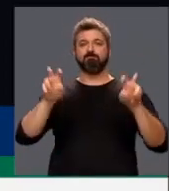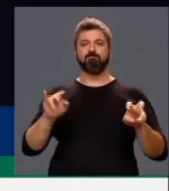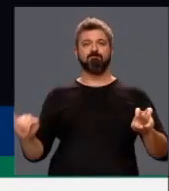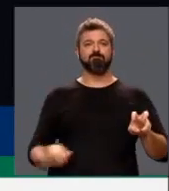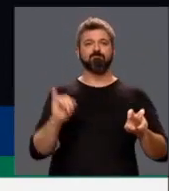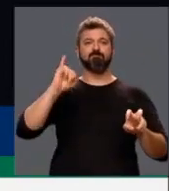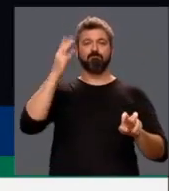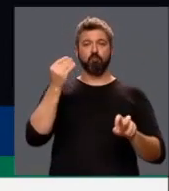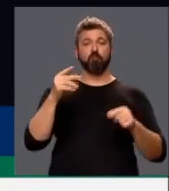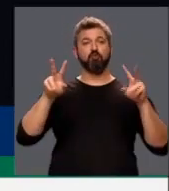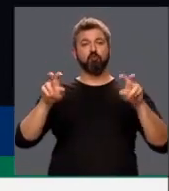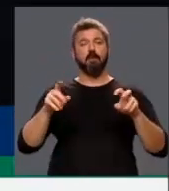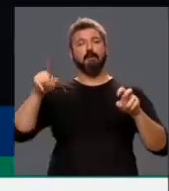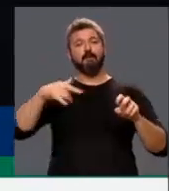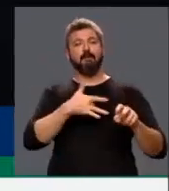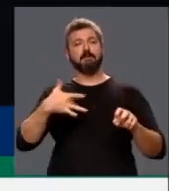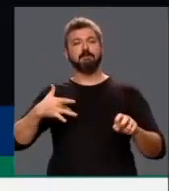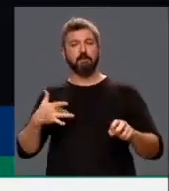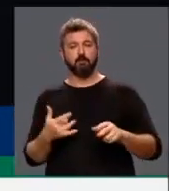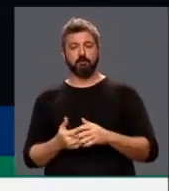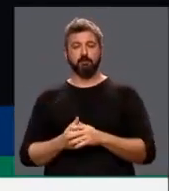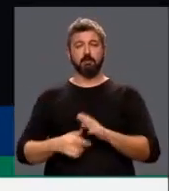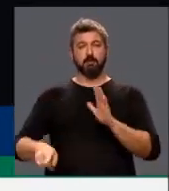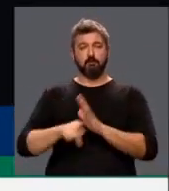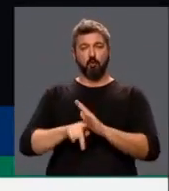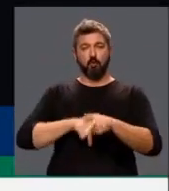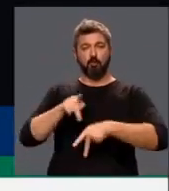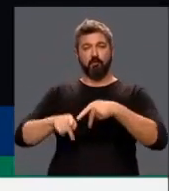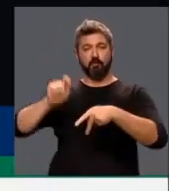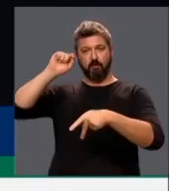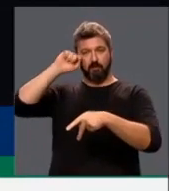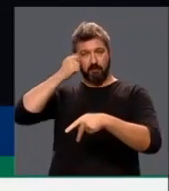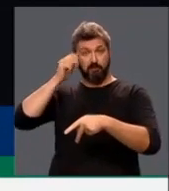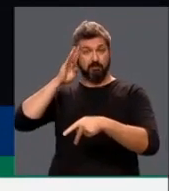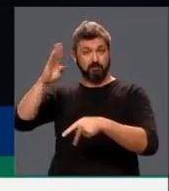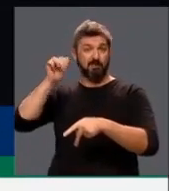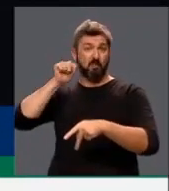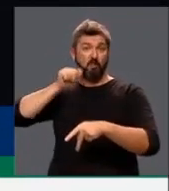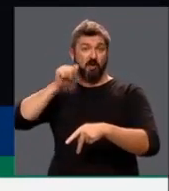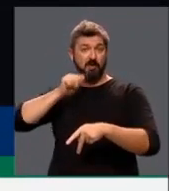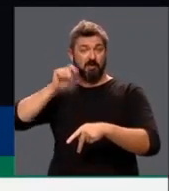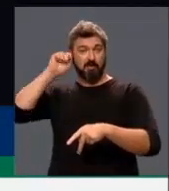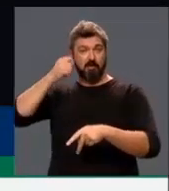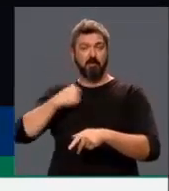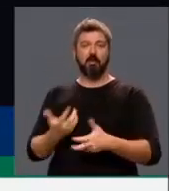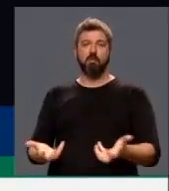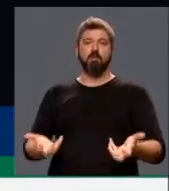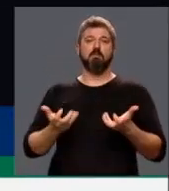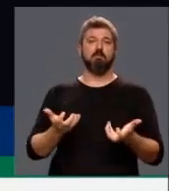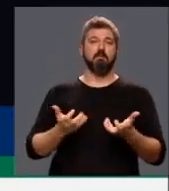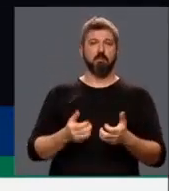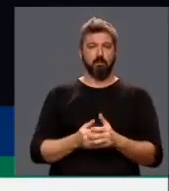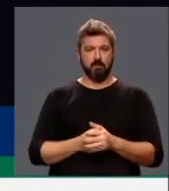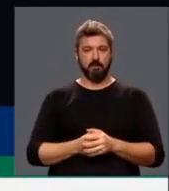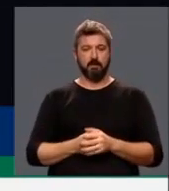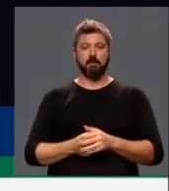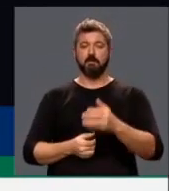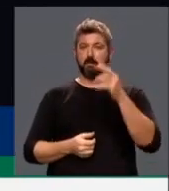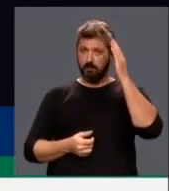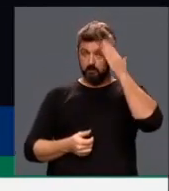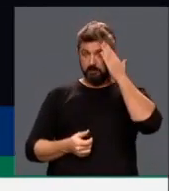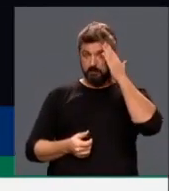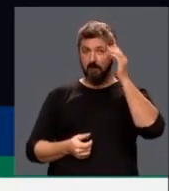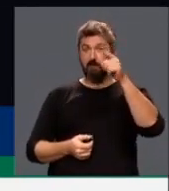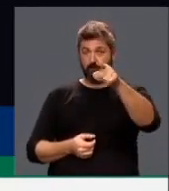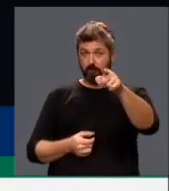importante, que é a questão da saúde da população negra, em especial das mulheres negras, eu quero aqui, Thalira, eu sei que você também